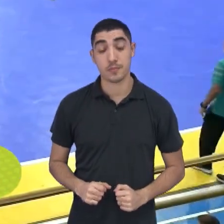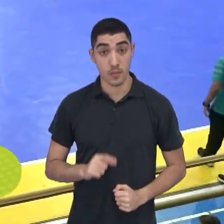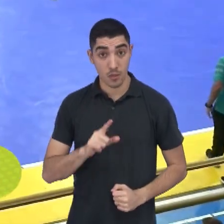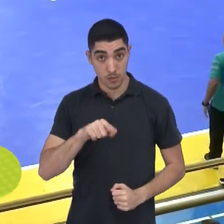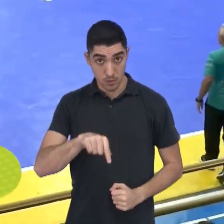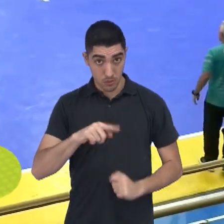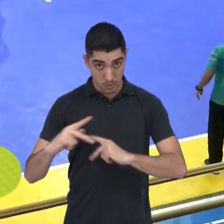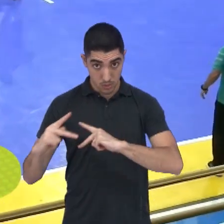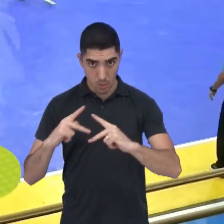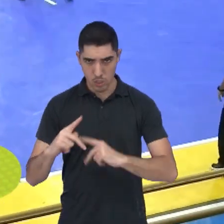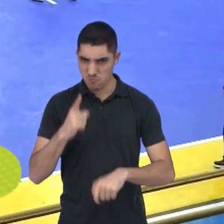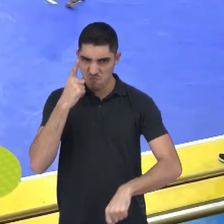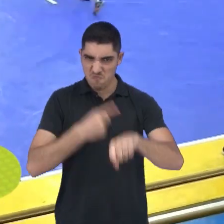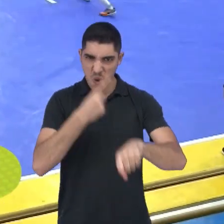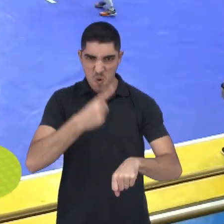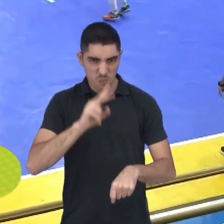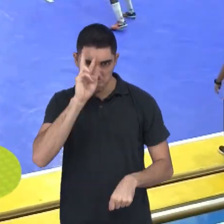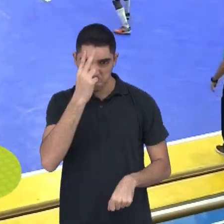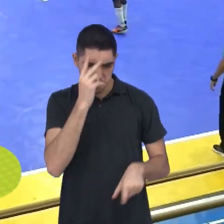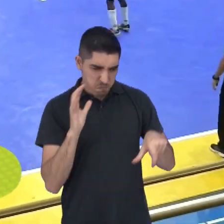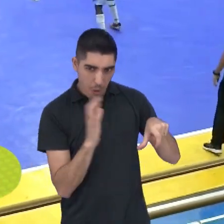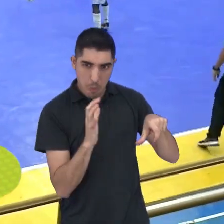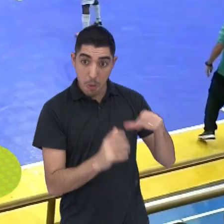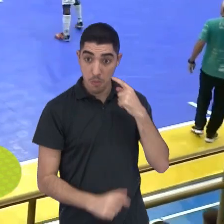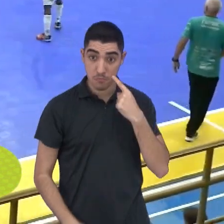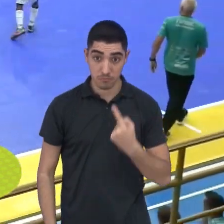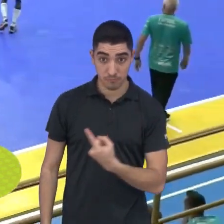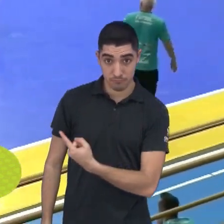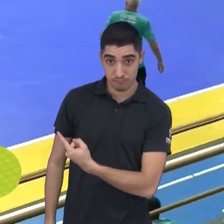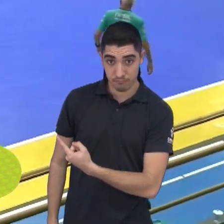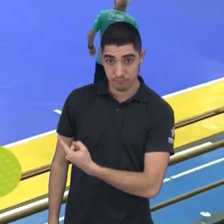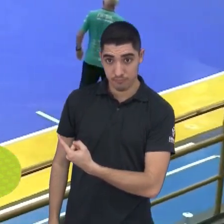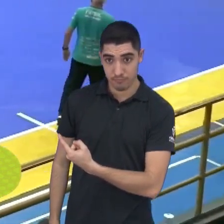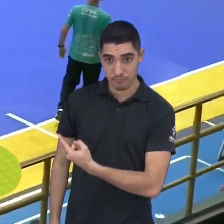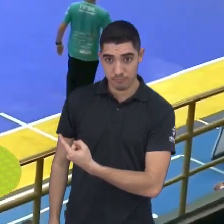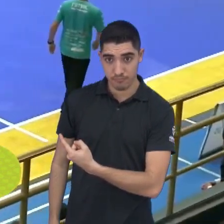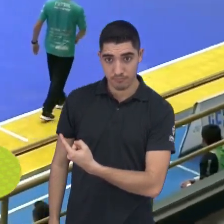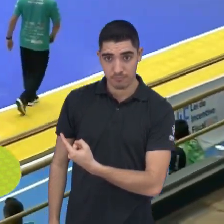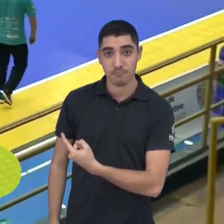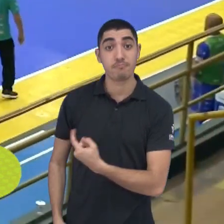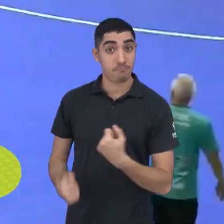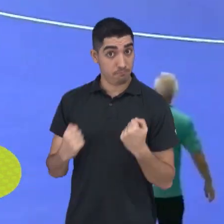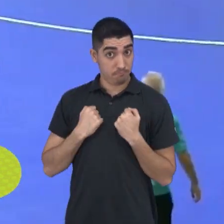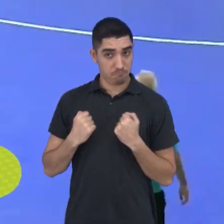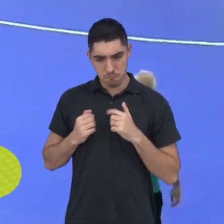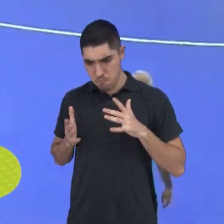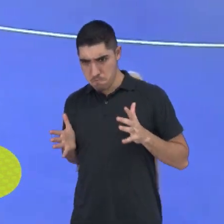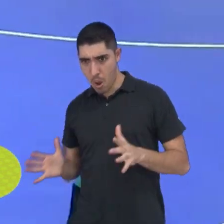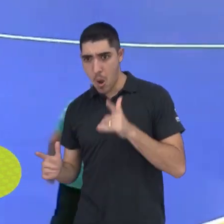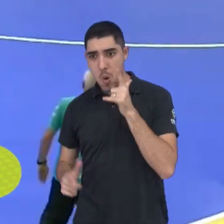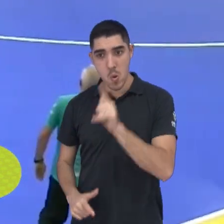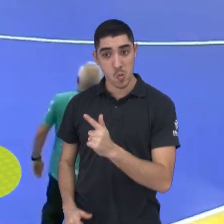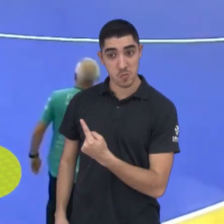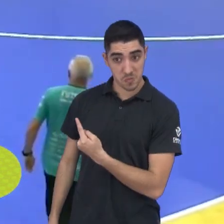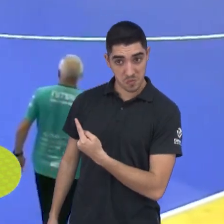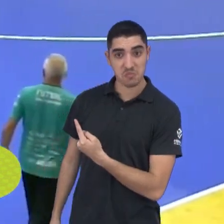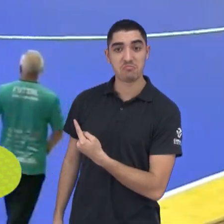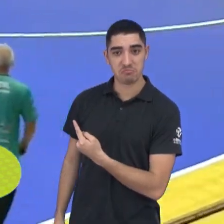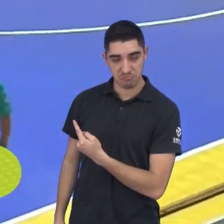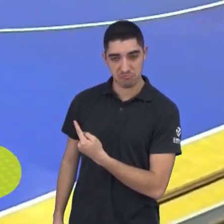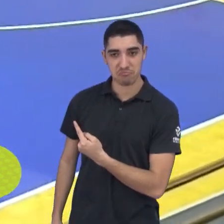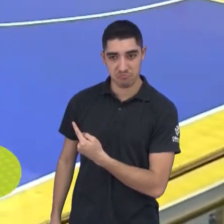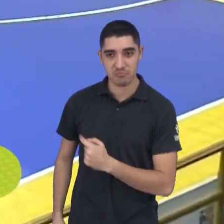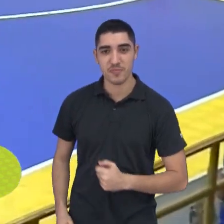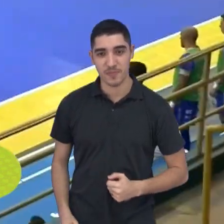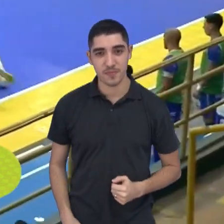O São José respondeu na sequência, Gustavo fez o pivô e rolou de costas para Ronei bater cruzado, para Serjão fazer grande defesa